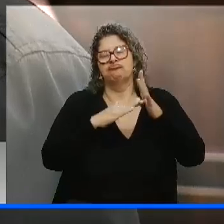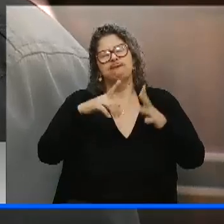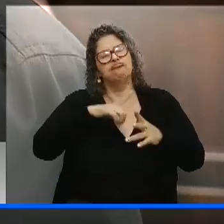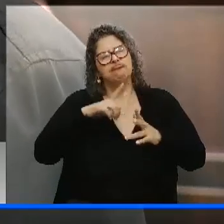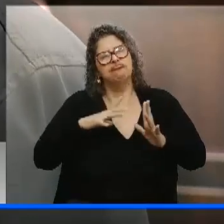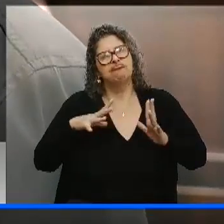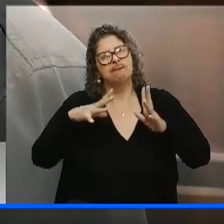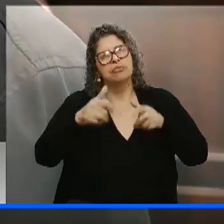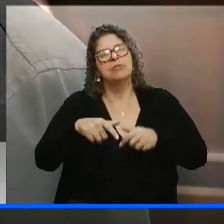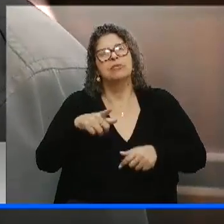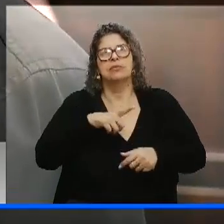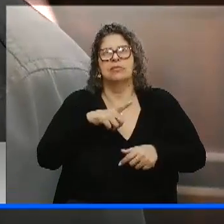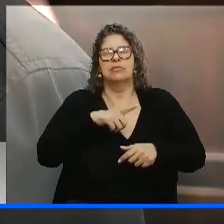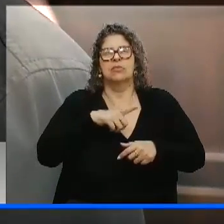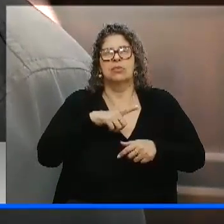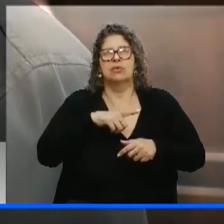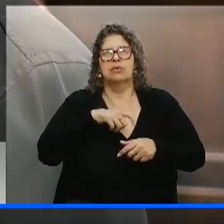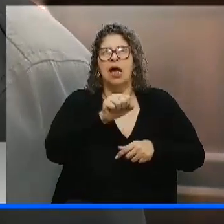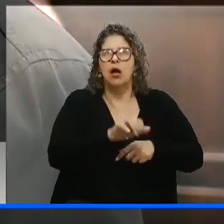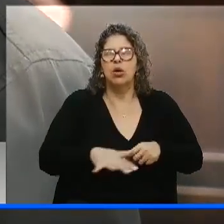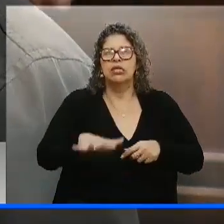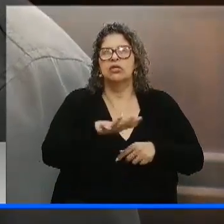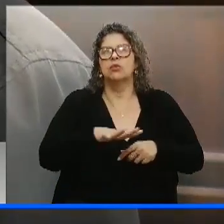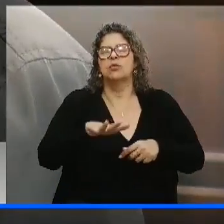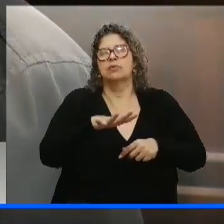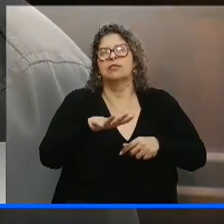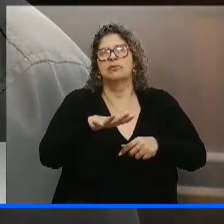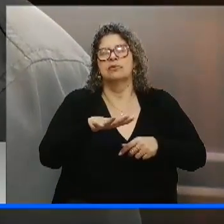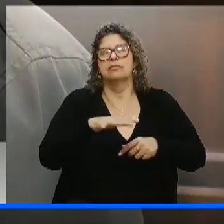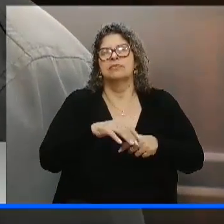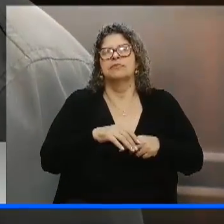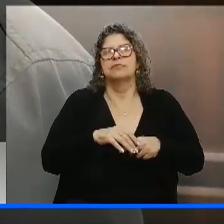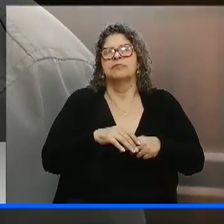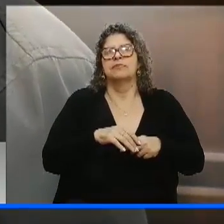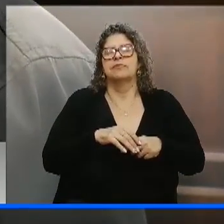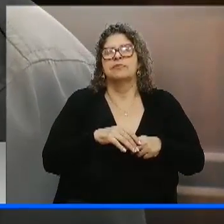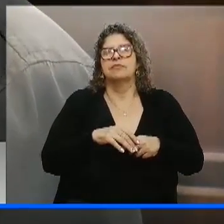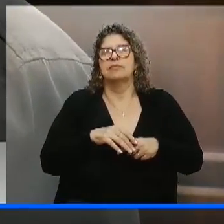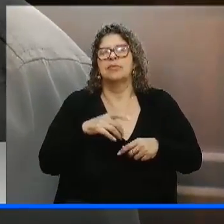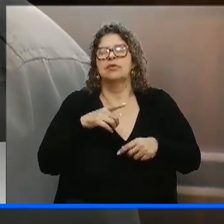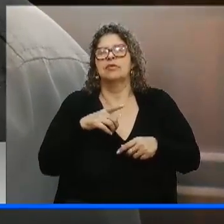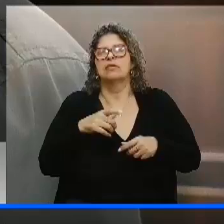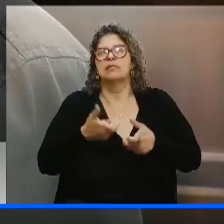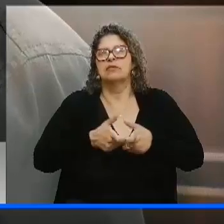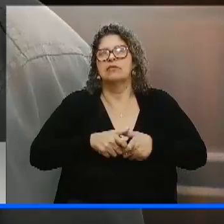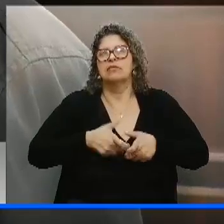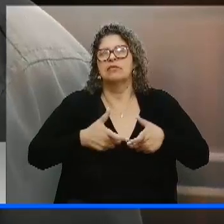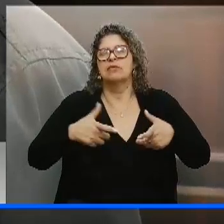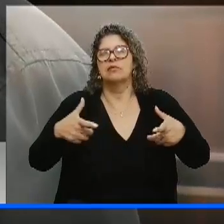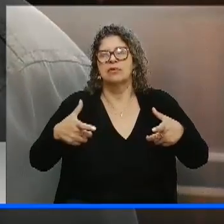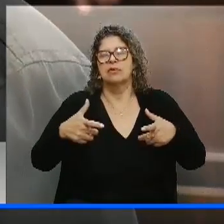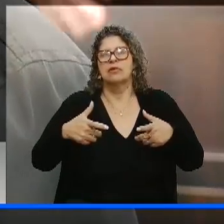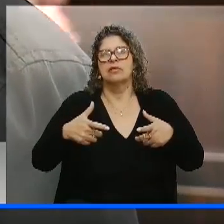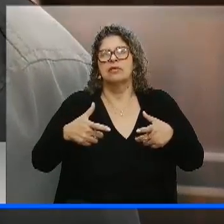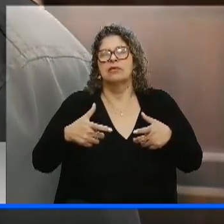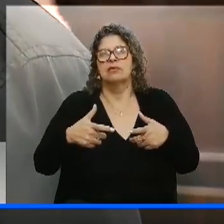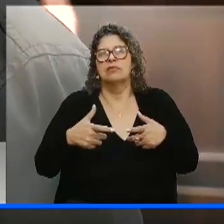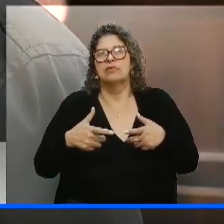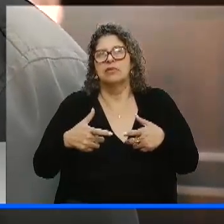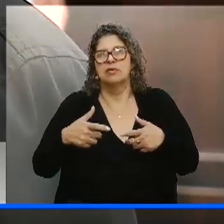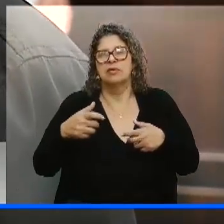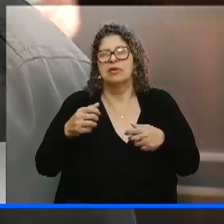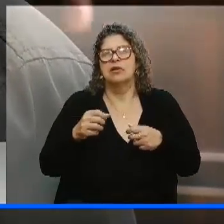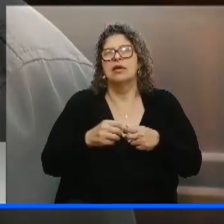tem aprimorado e a zona sul ea entidade que há grande promotora disso no meu entendimento é